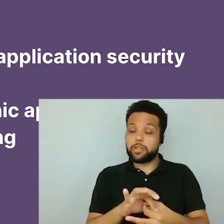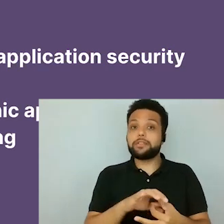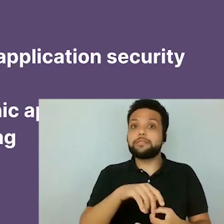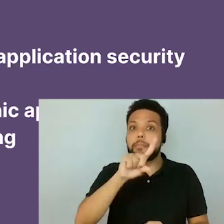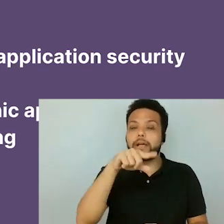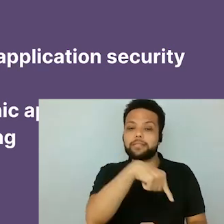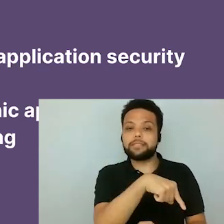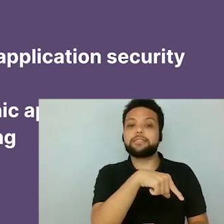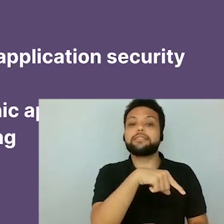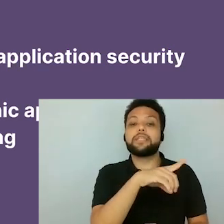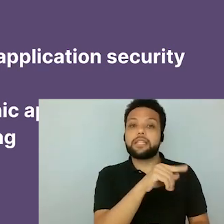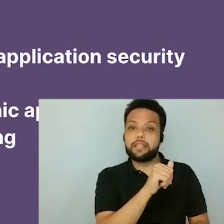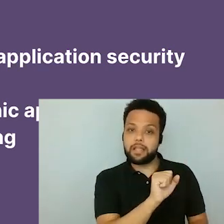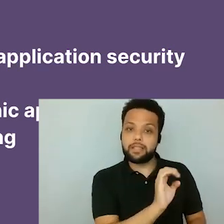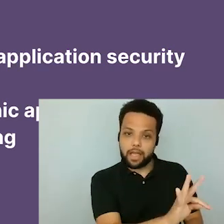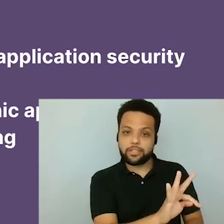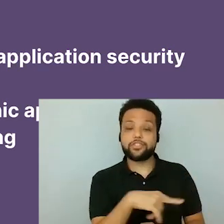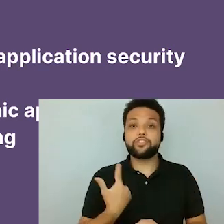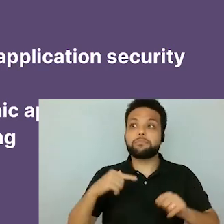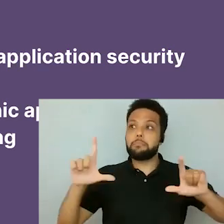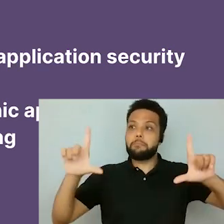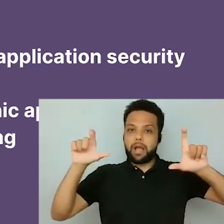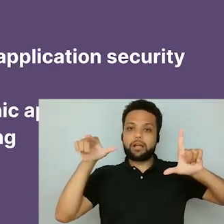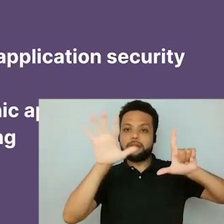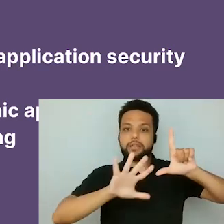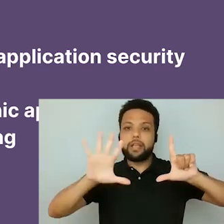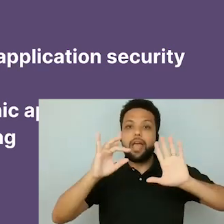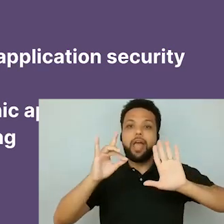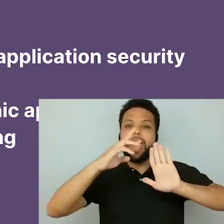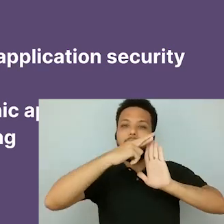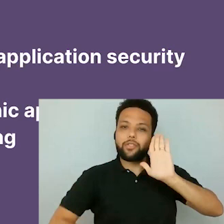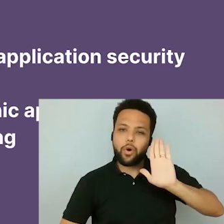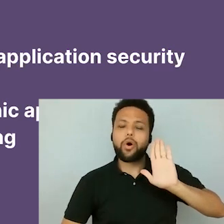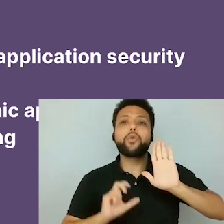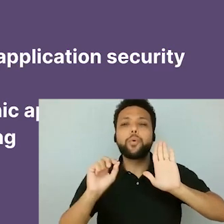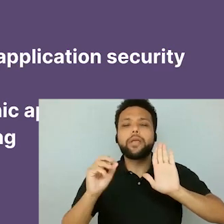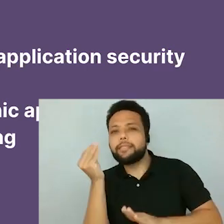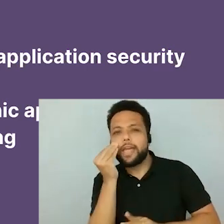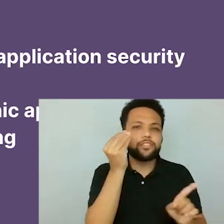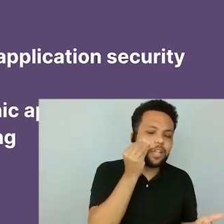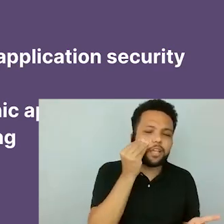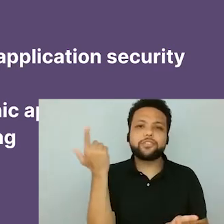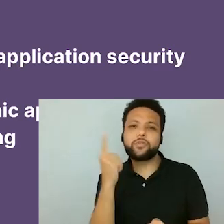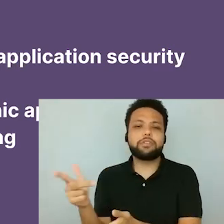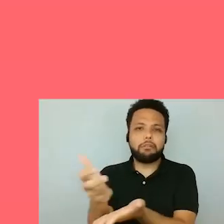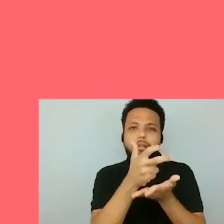e na imagem temos o print da tela do relatório, com o resultado dos testes que foram retirados do Zoom.